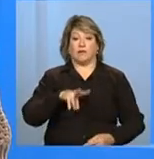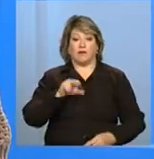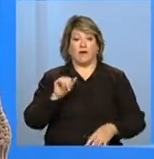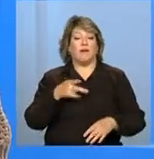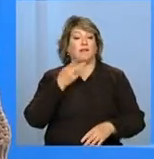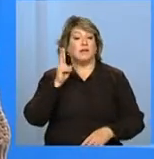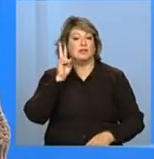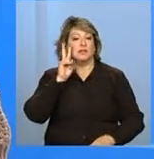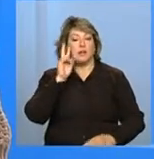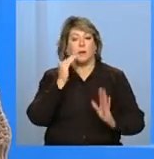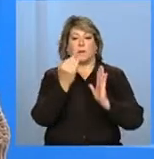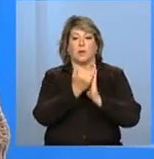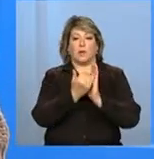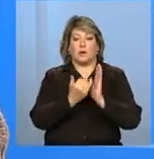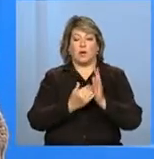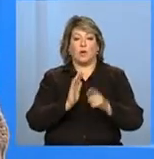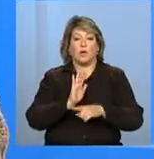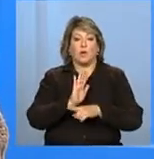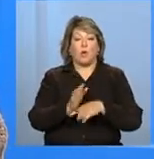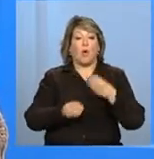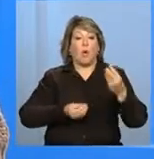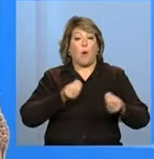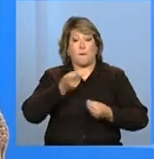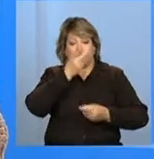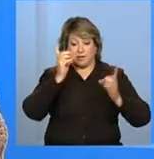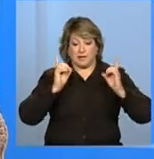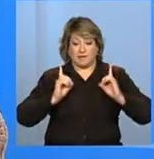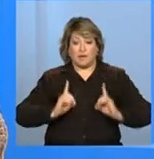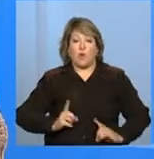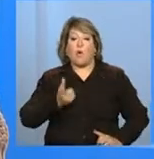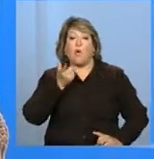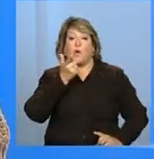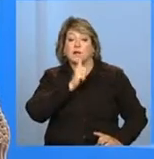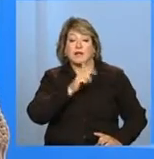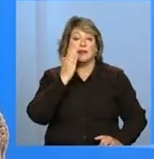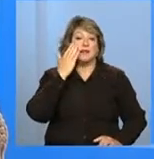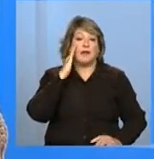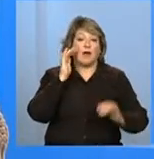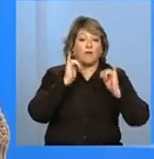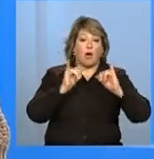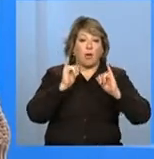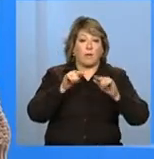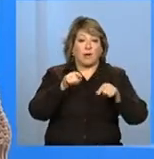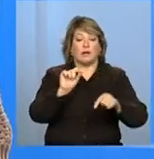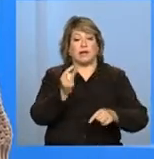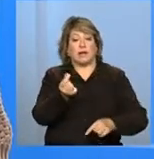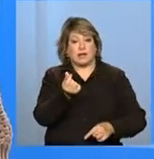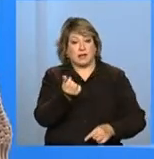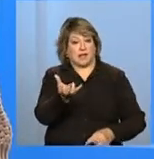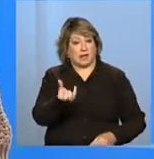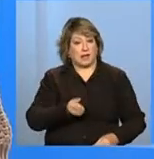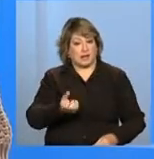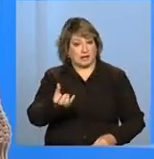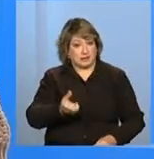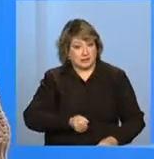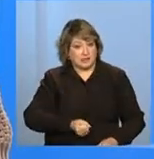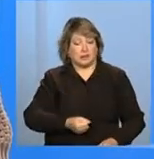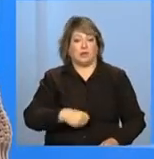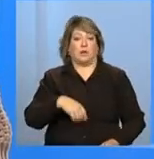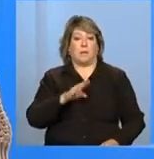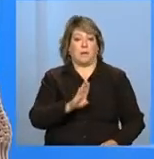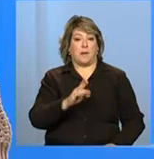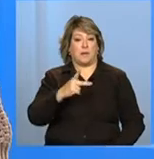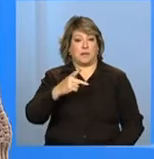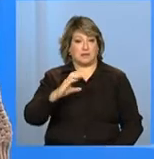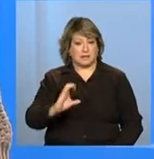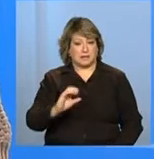sobre o programa de promoção do acesso das pessoas com deficiência que recebem o benefício de prestação continuada da